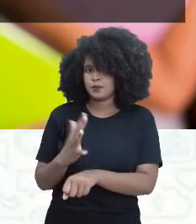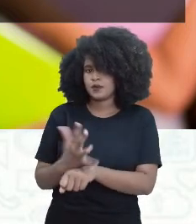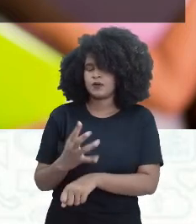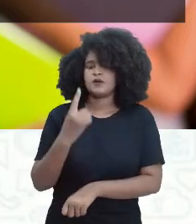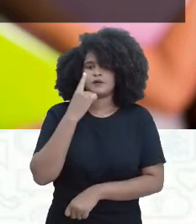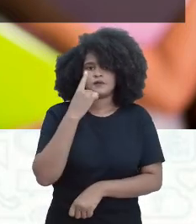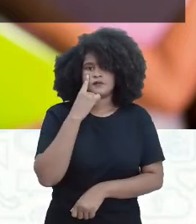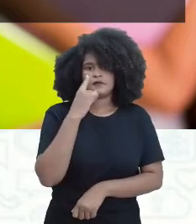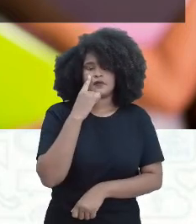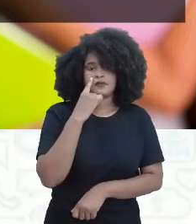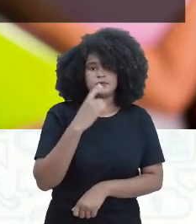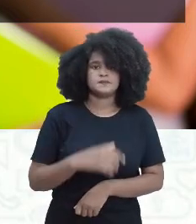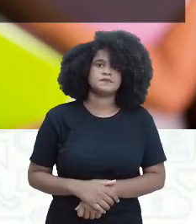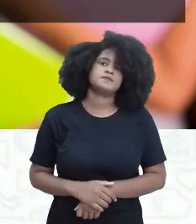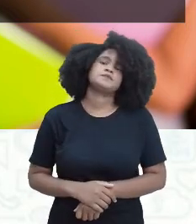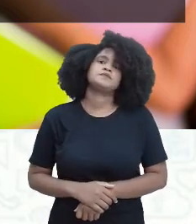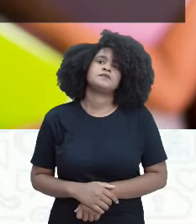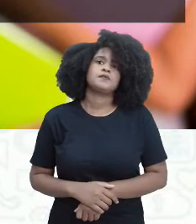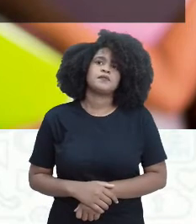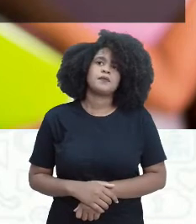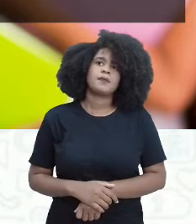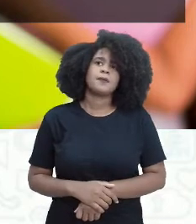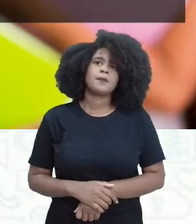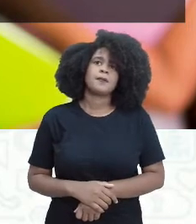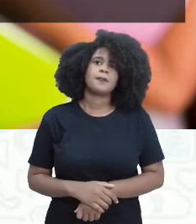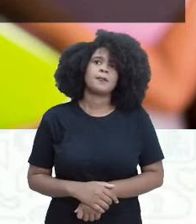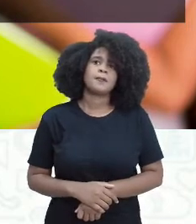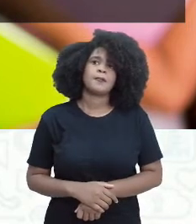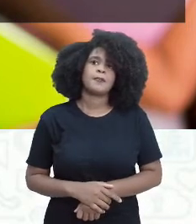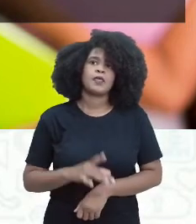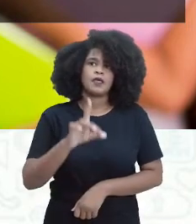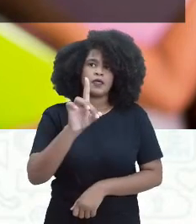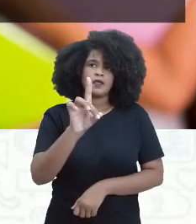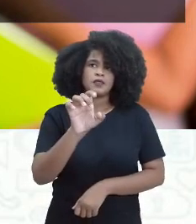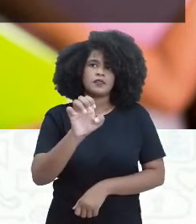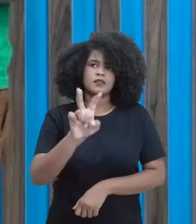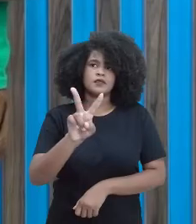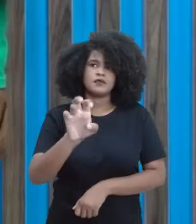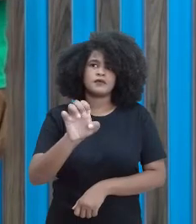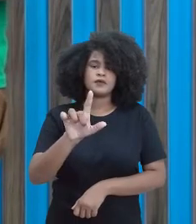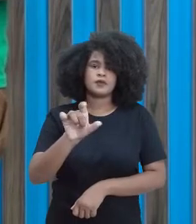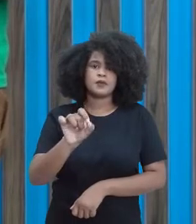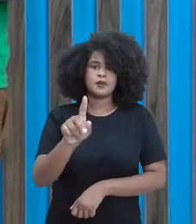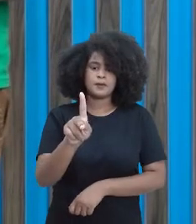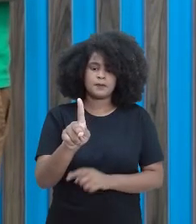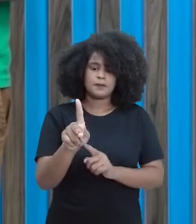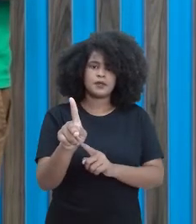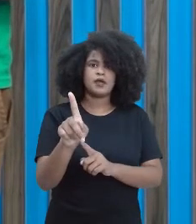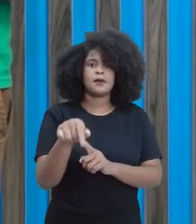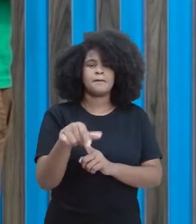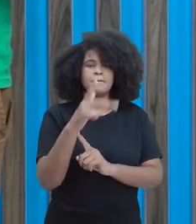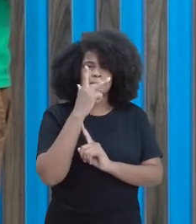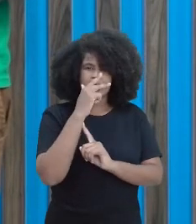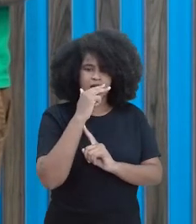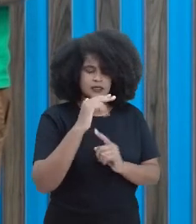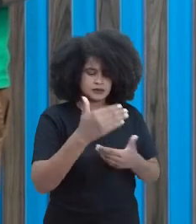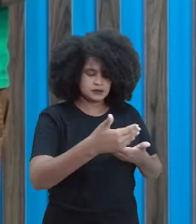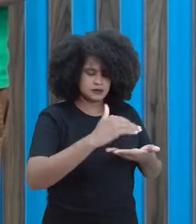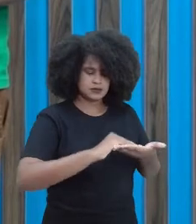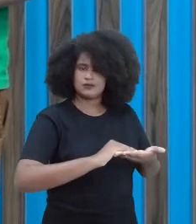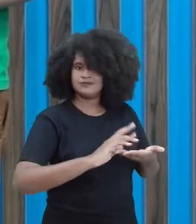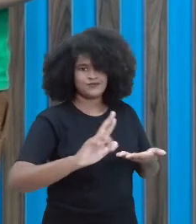coisa, develop. Develop fica parecendo um envelope, né? Uhum. Algo desse tipo. Mas é um falso cognato, é